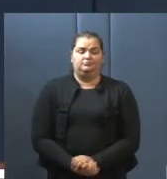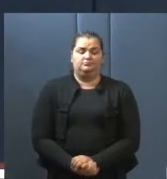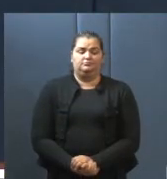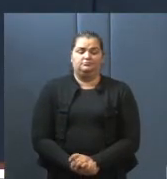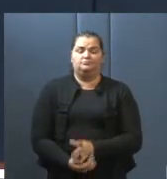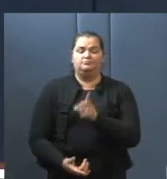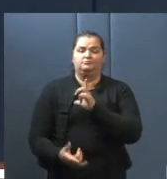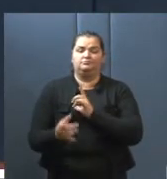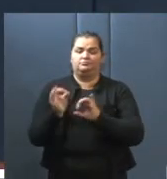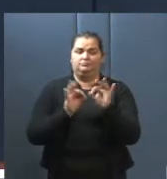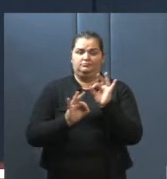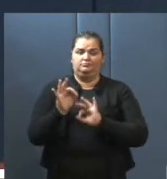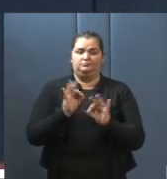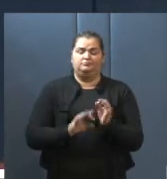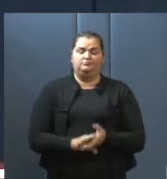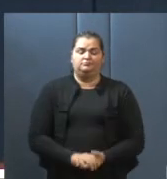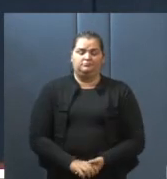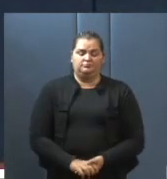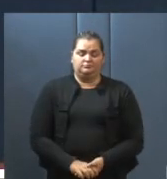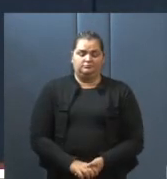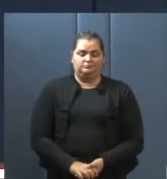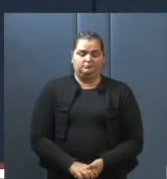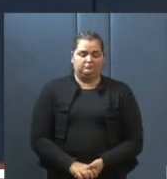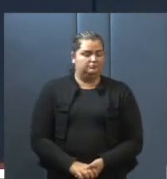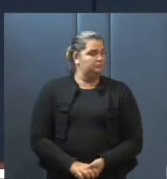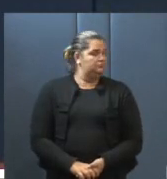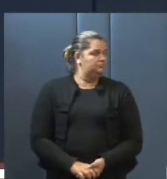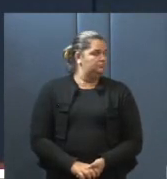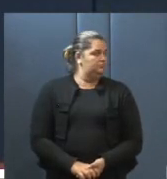nessa negociação. Respondo às outras também, ministro?